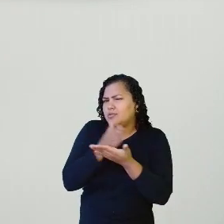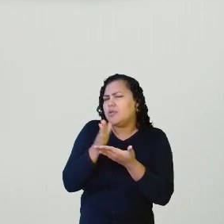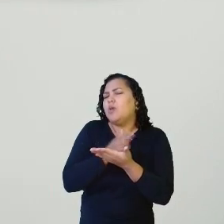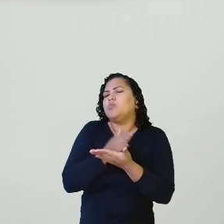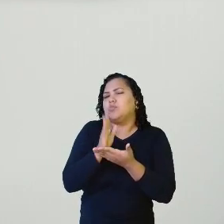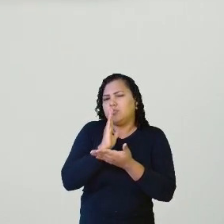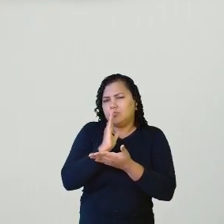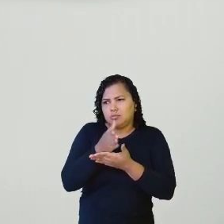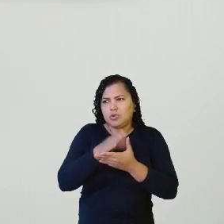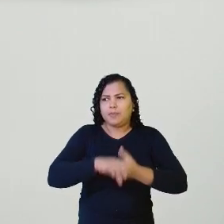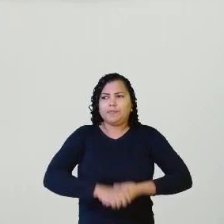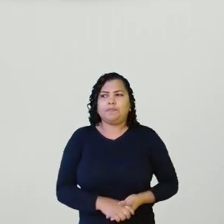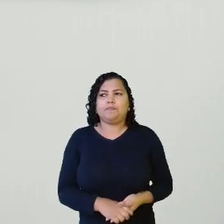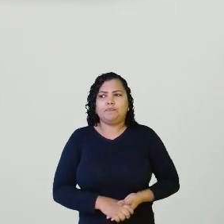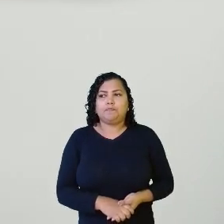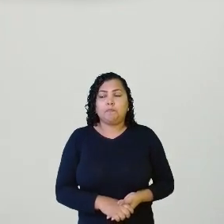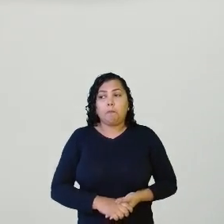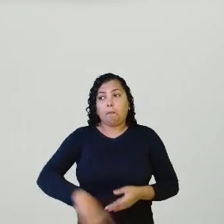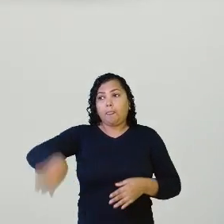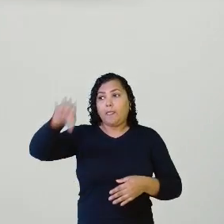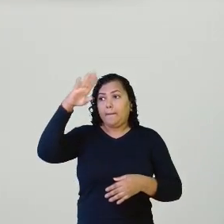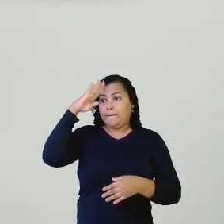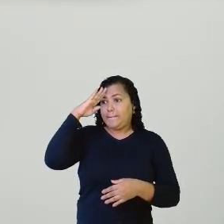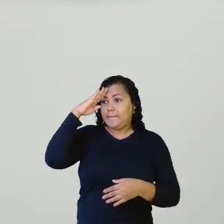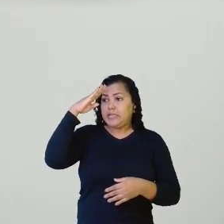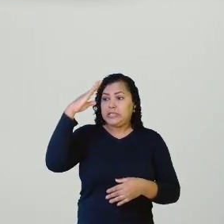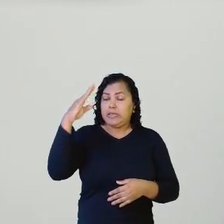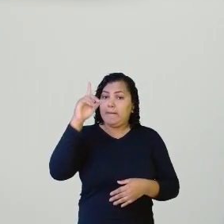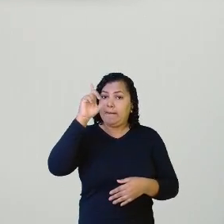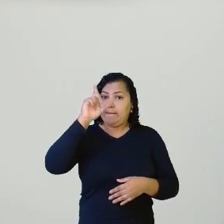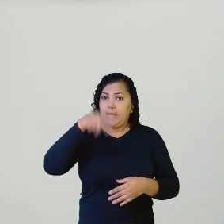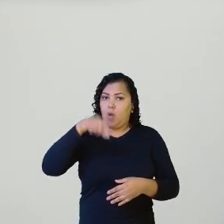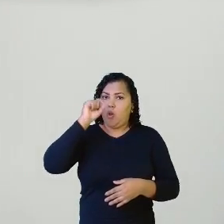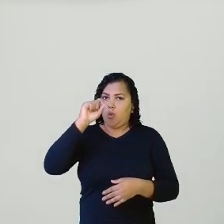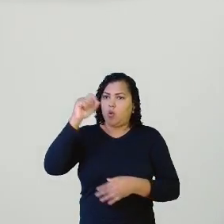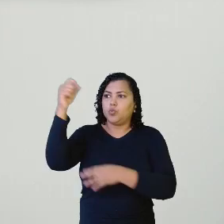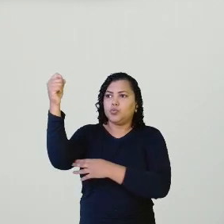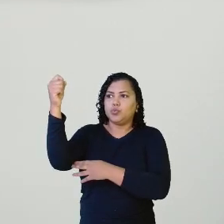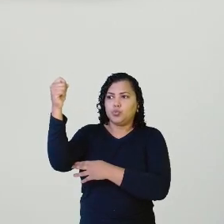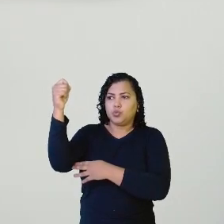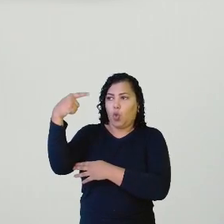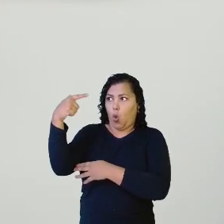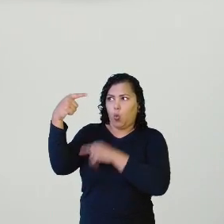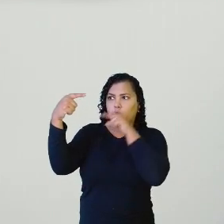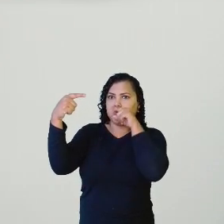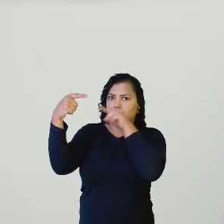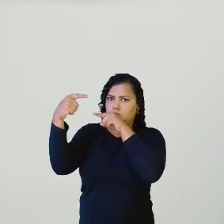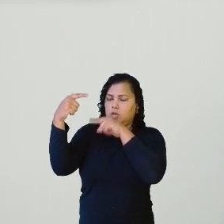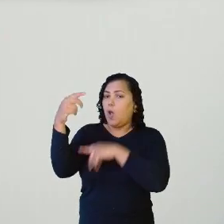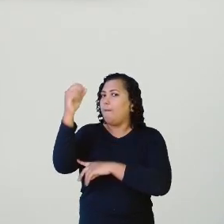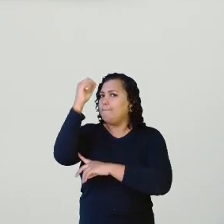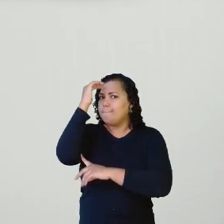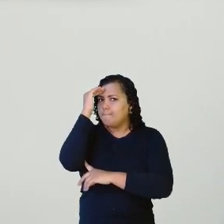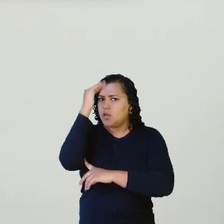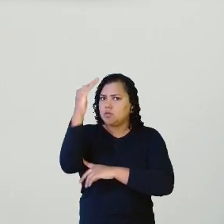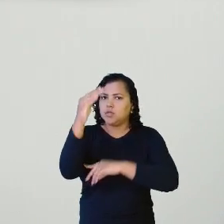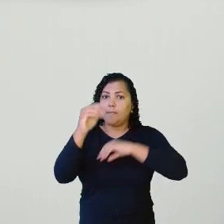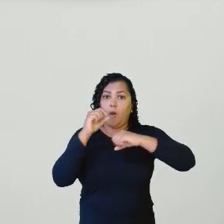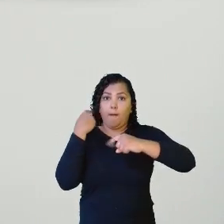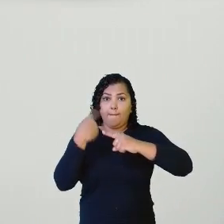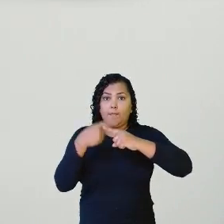ouviram falar. O principal astro do sistema solar é o Sol. O Sol é